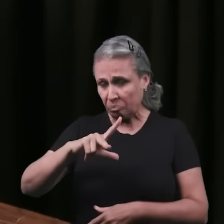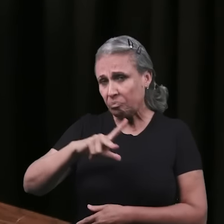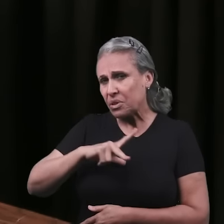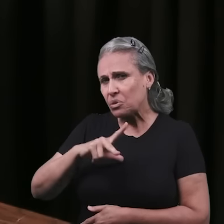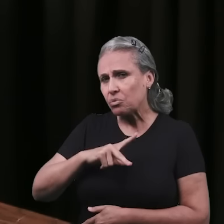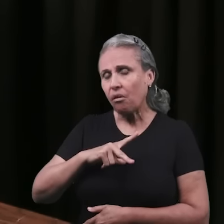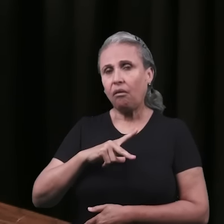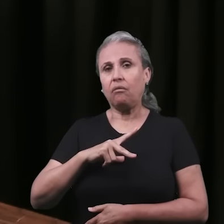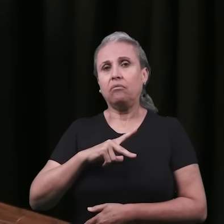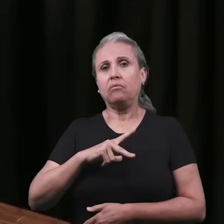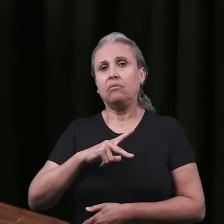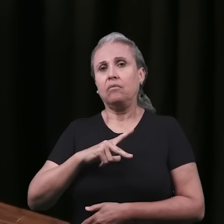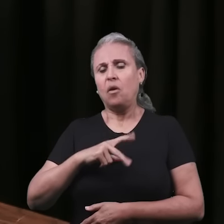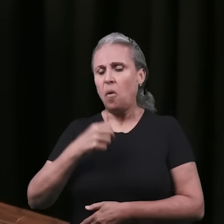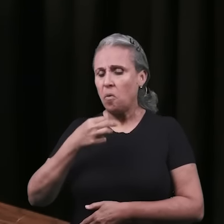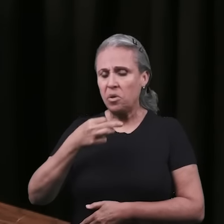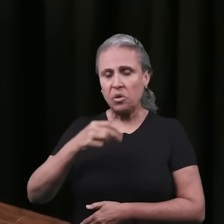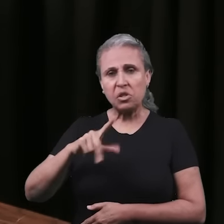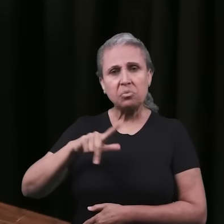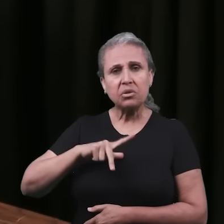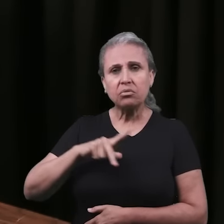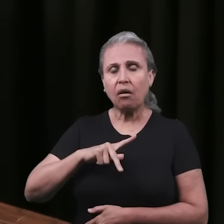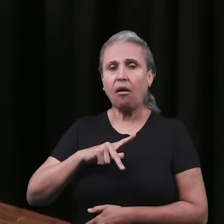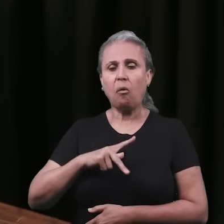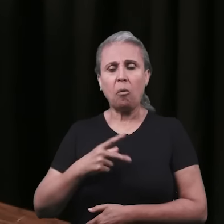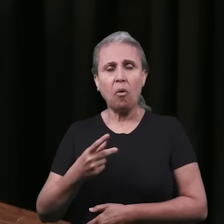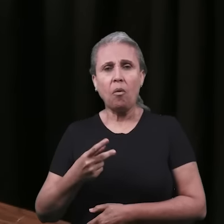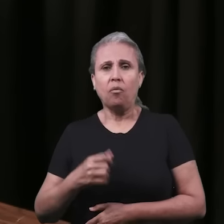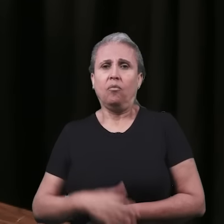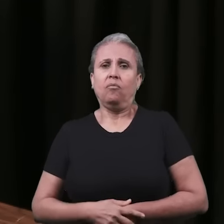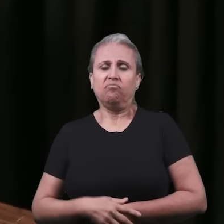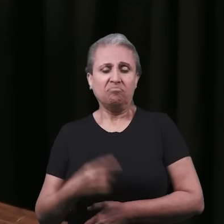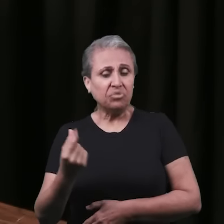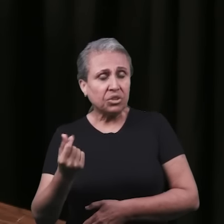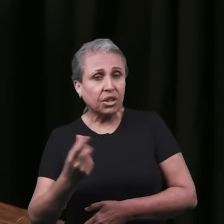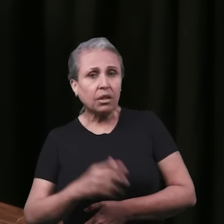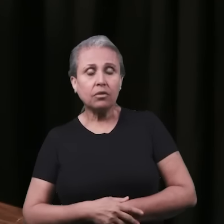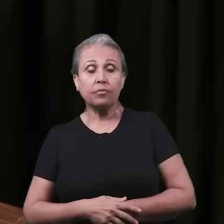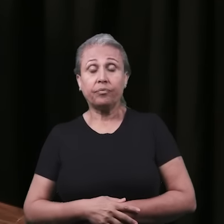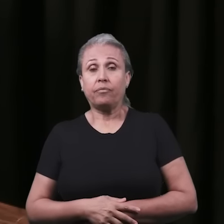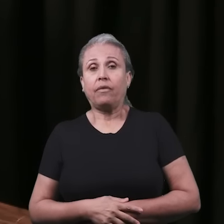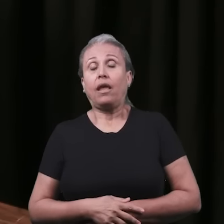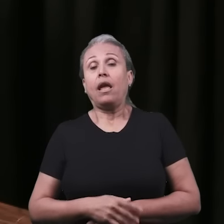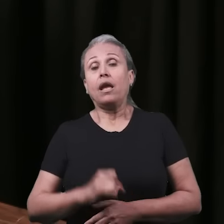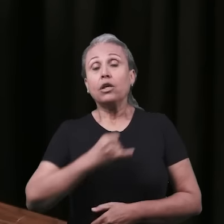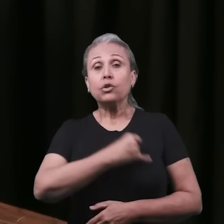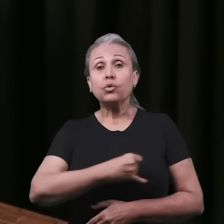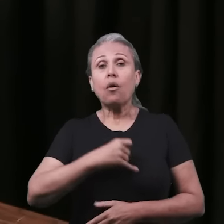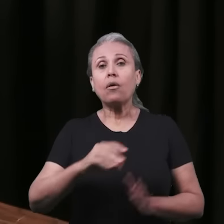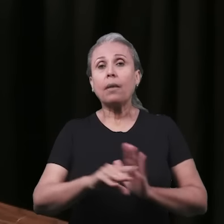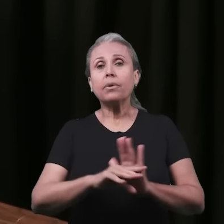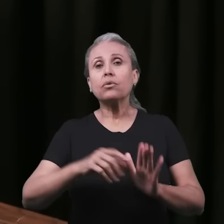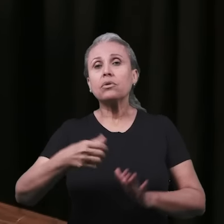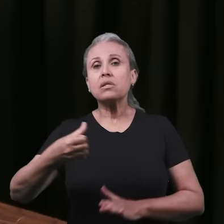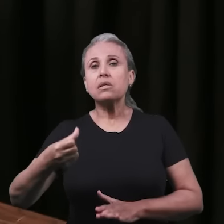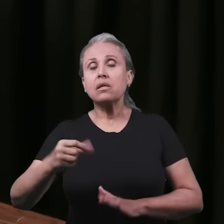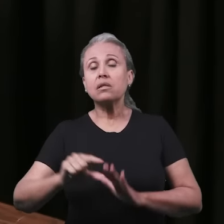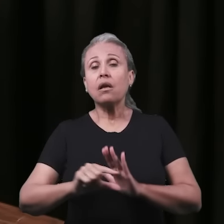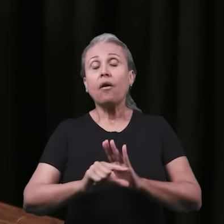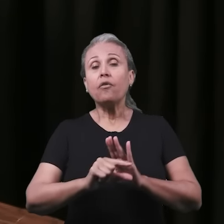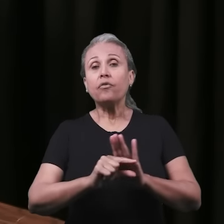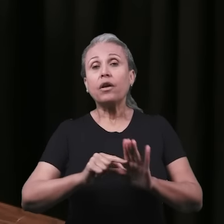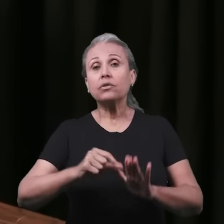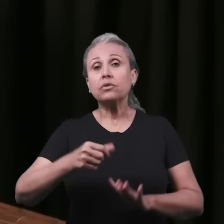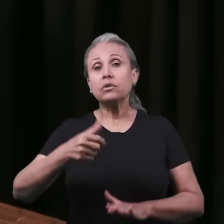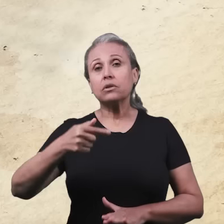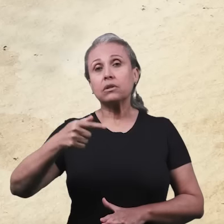disso. Mas me chama a atenção quando nós vemos a palavra no Evangelho de João, capítulo 6, verso 70 e verso